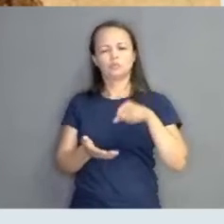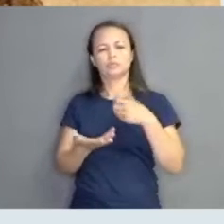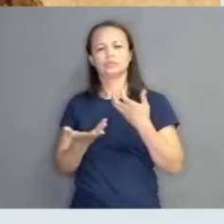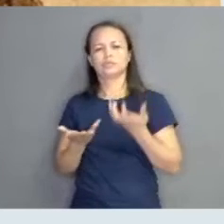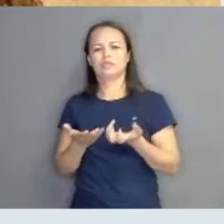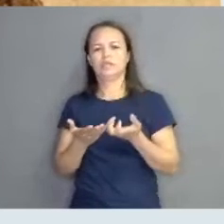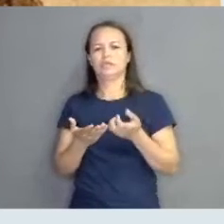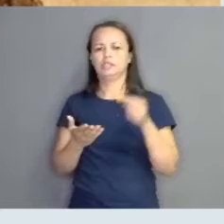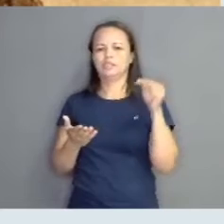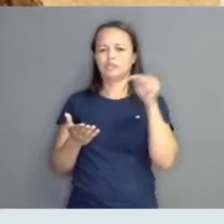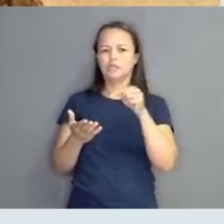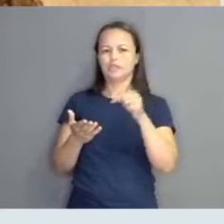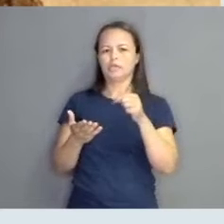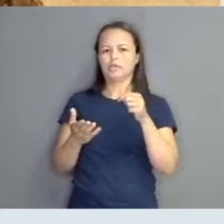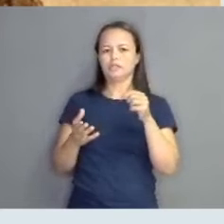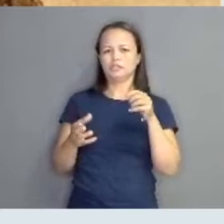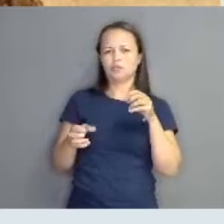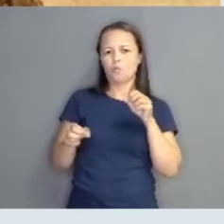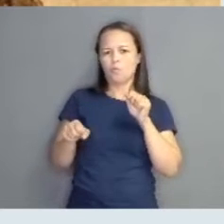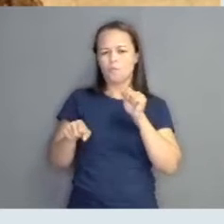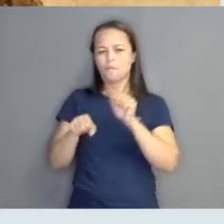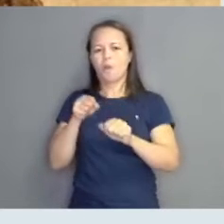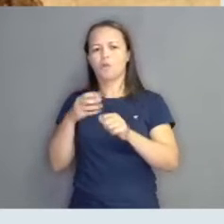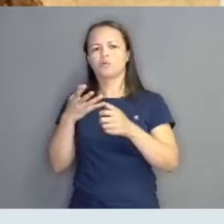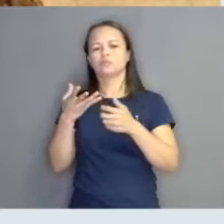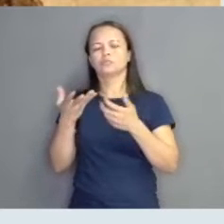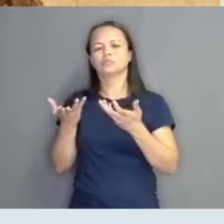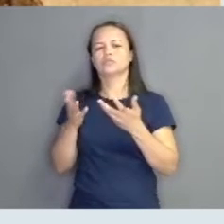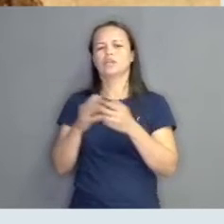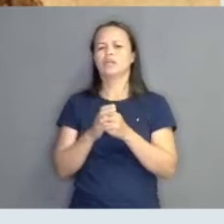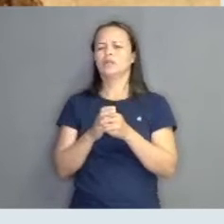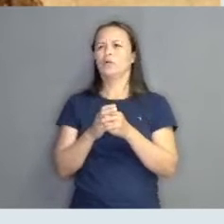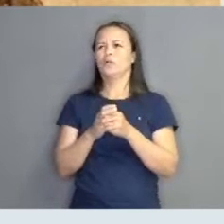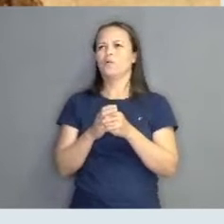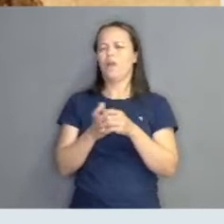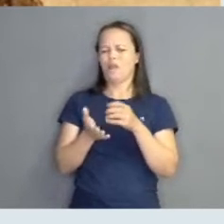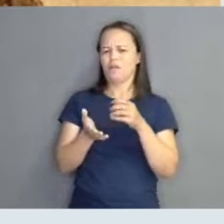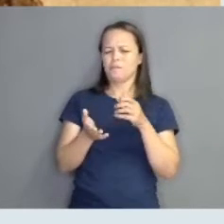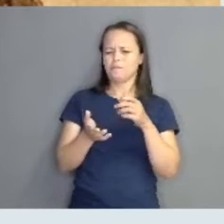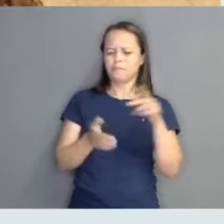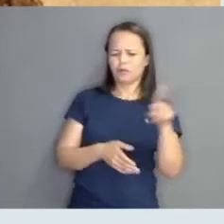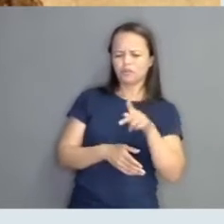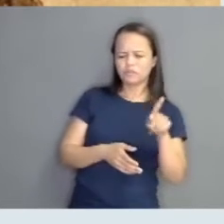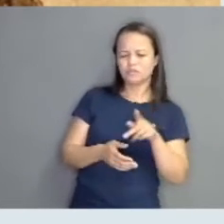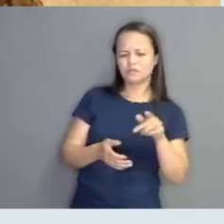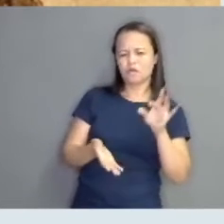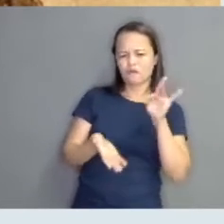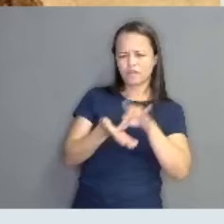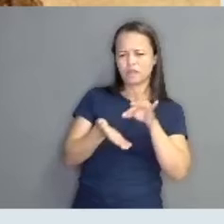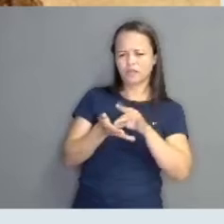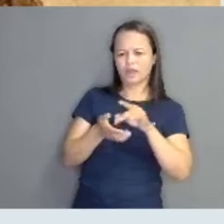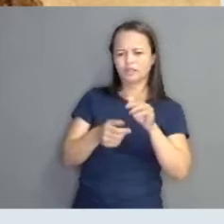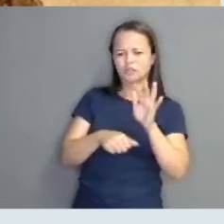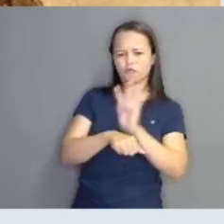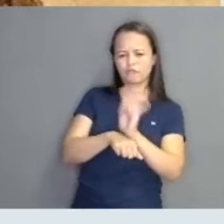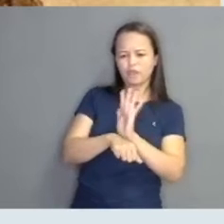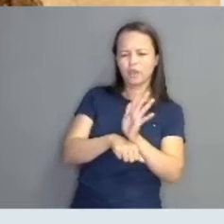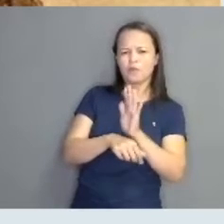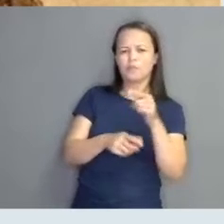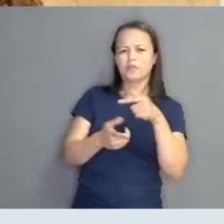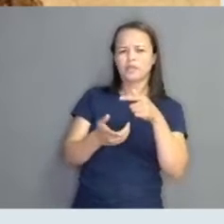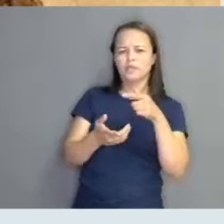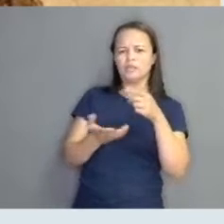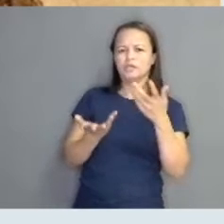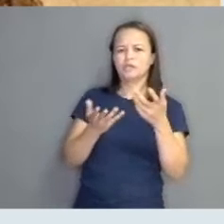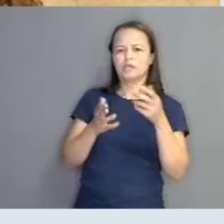atacado. Ô professor, então é verdade aquelas cenas que tem nos filmes, que os piratas saíam e